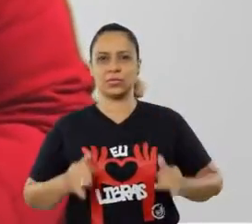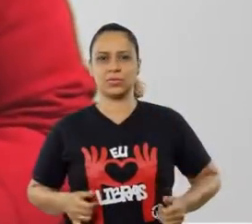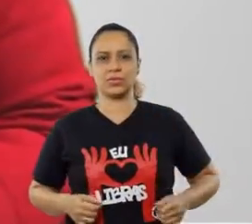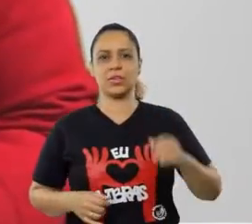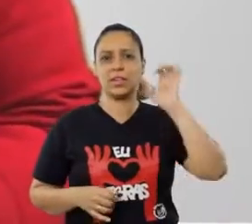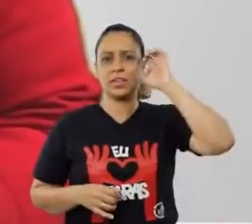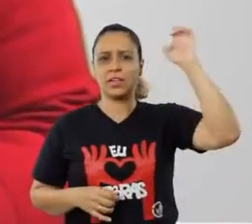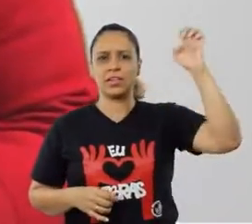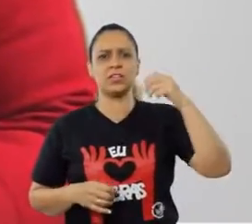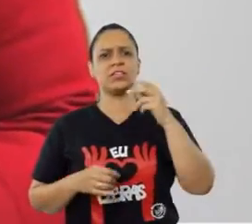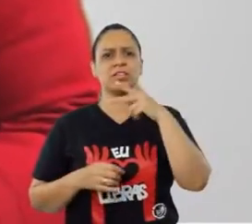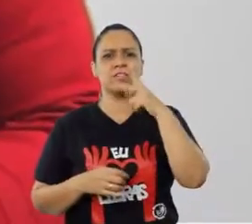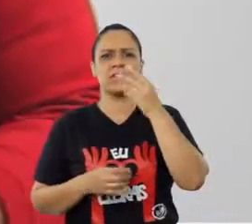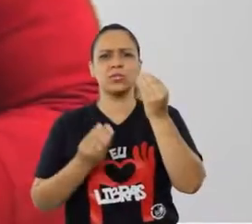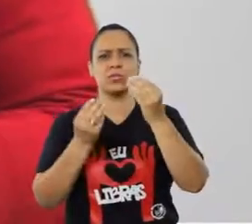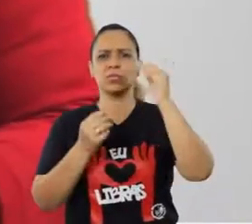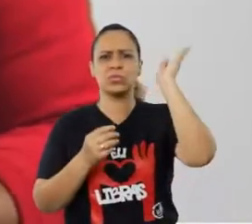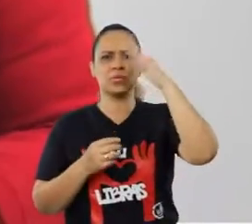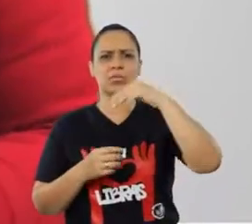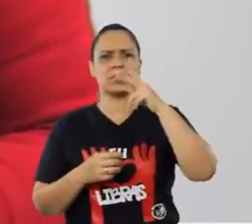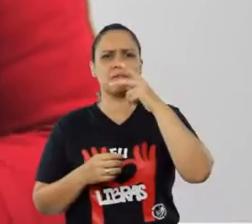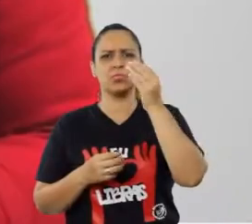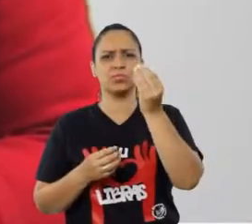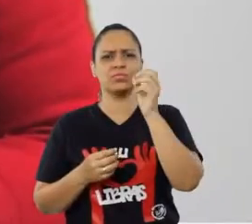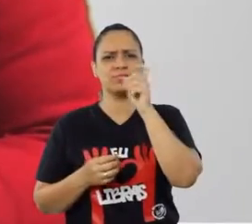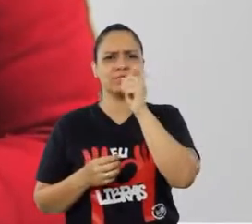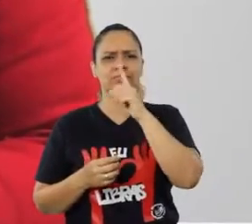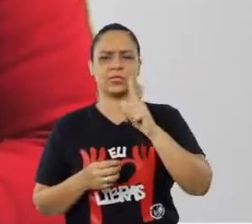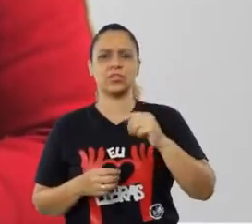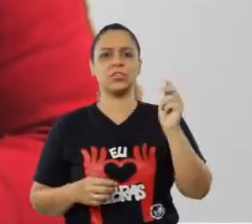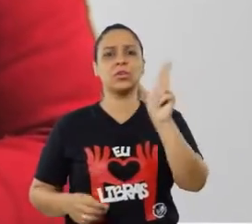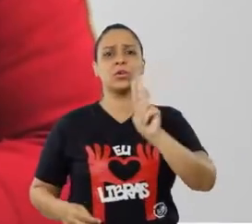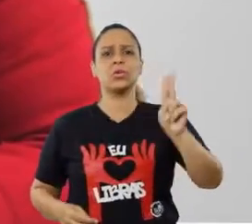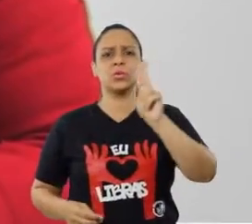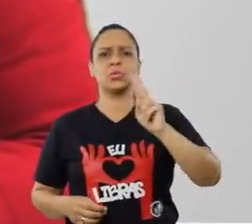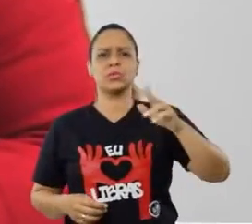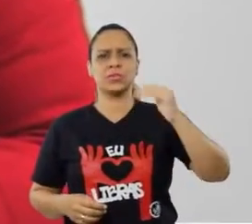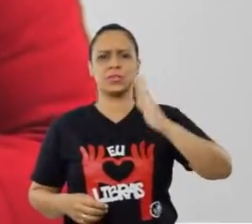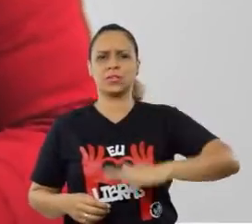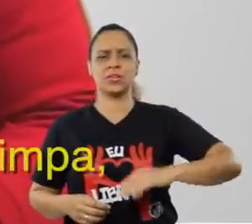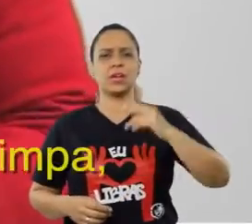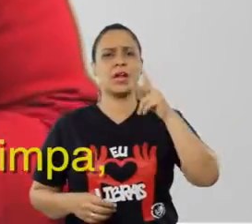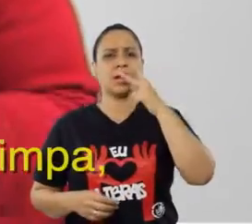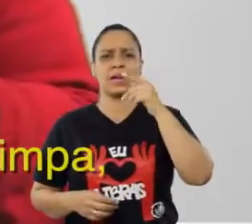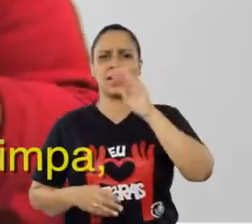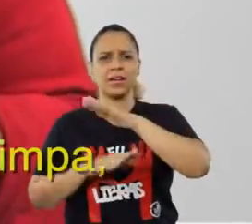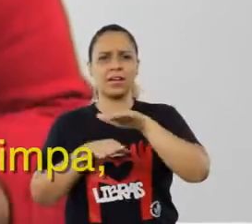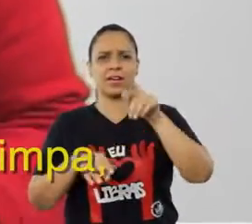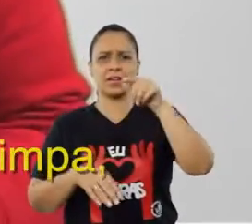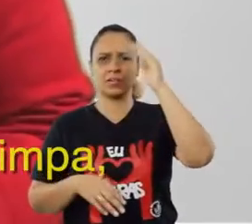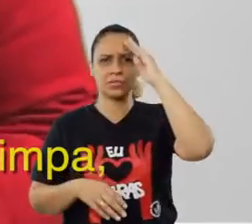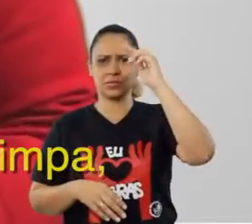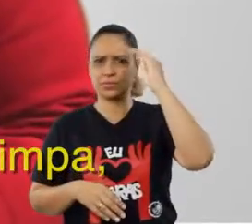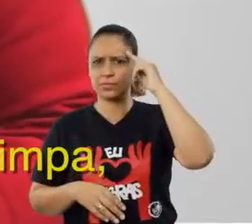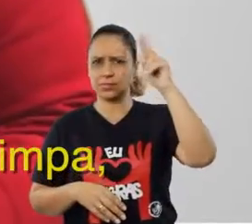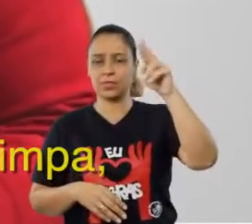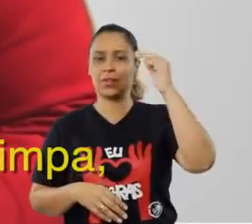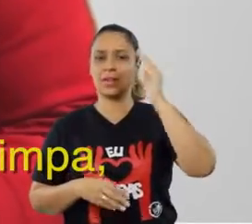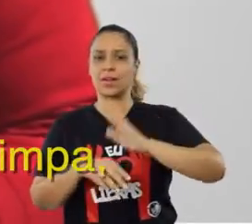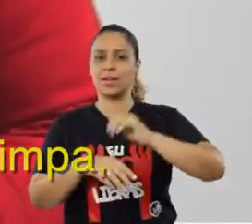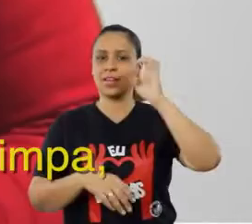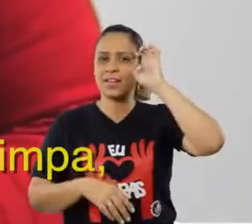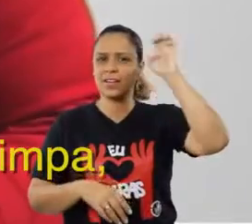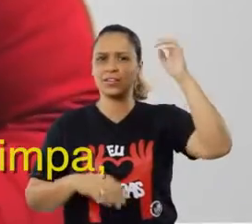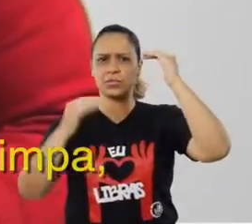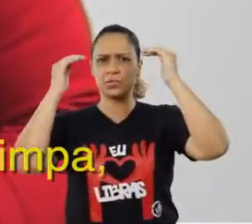ataques e foi vítima de mentiras usaram da baixaria pra tentar confundir você mas edinho seguiu sua convicção de